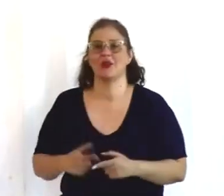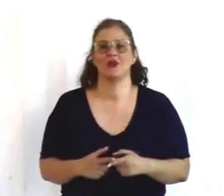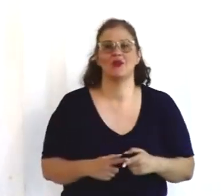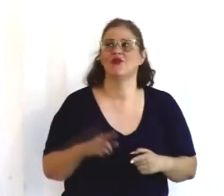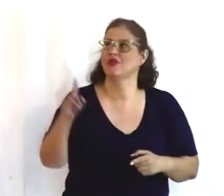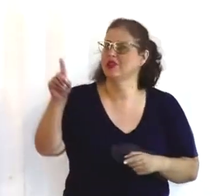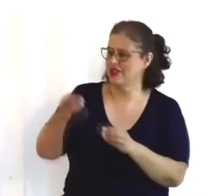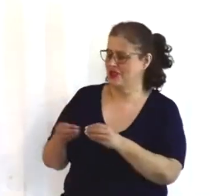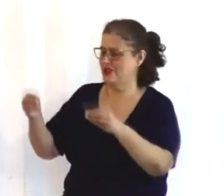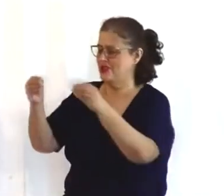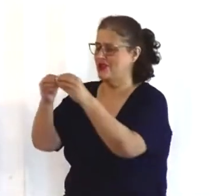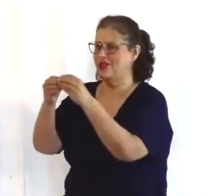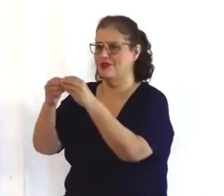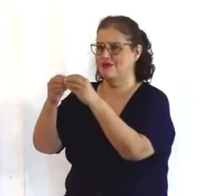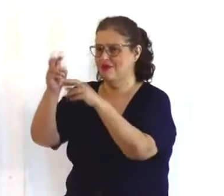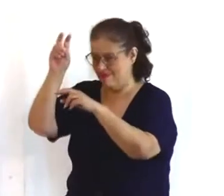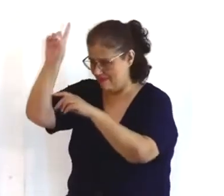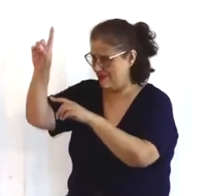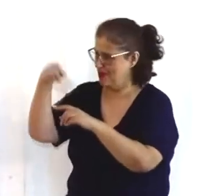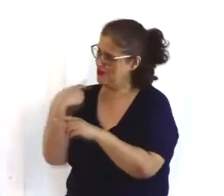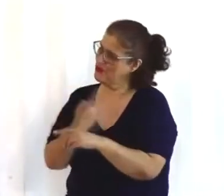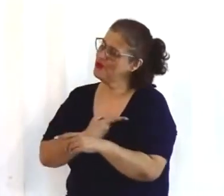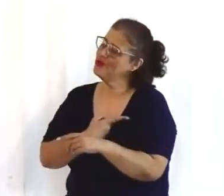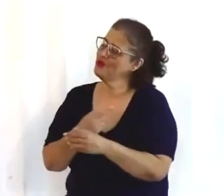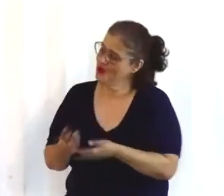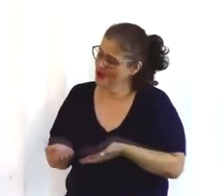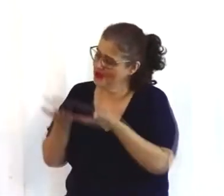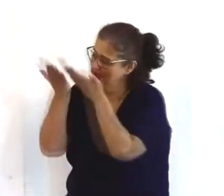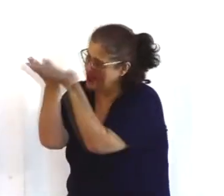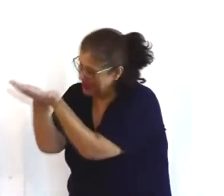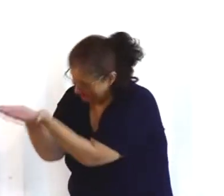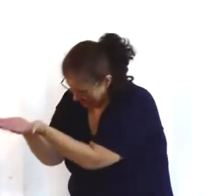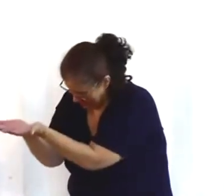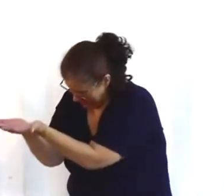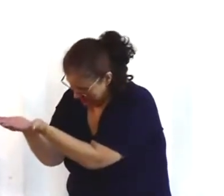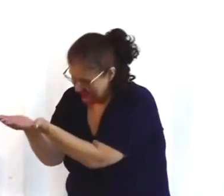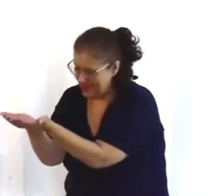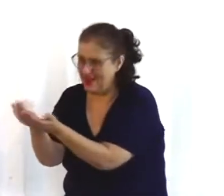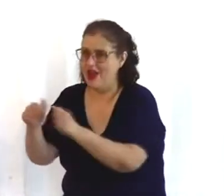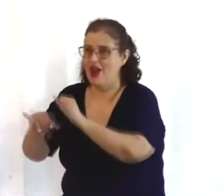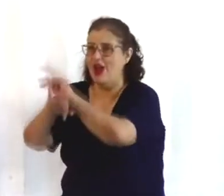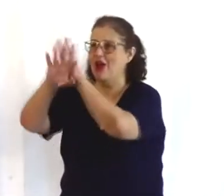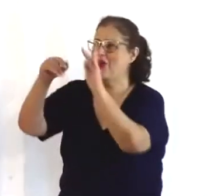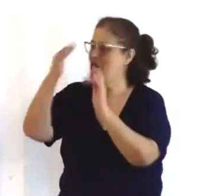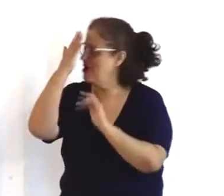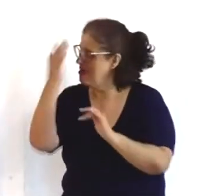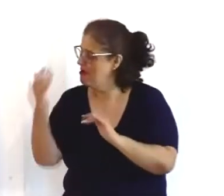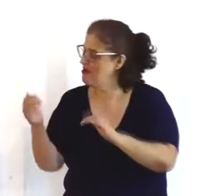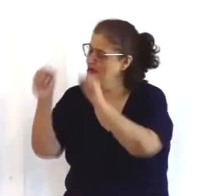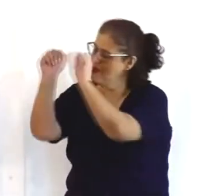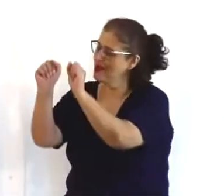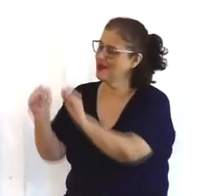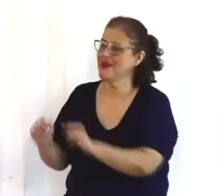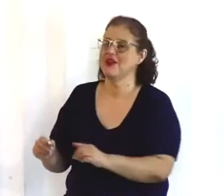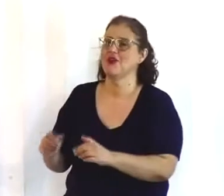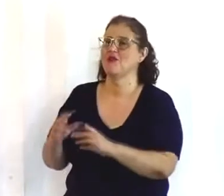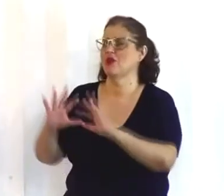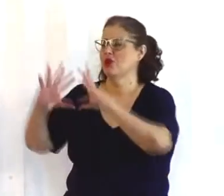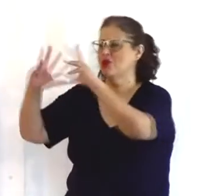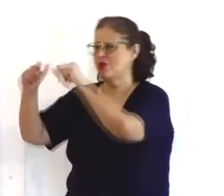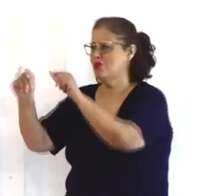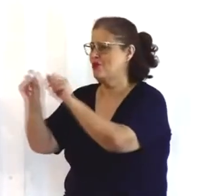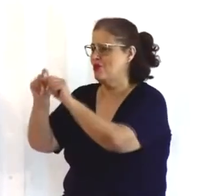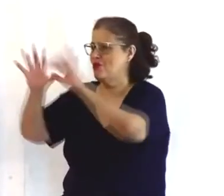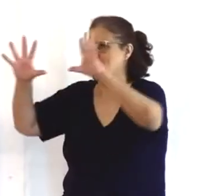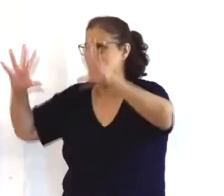Deus nosso, de receber a glória, a honra e o poder, porque todas as coisas tu criaste, sim, por causa da